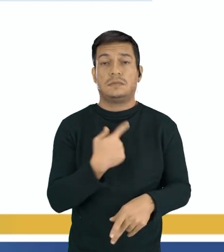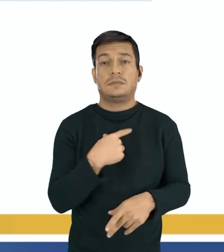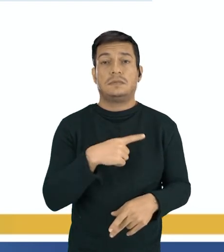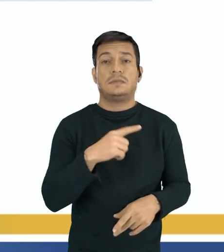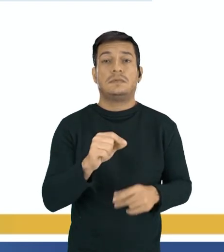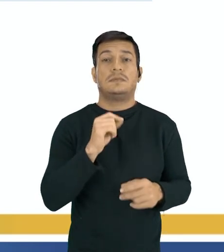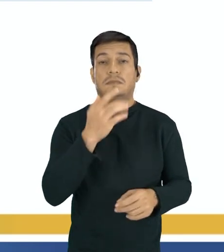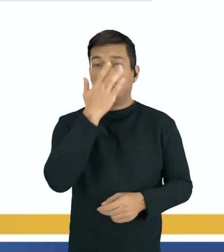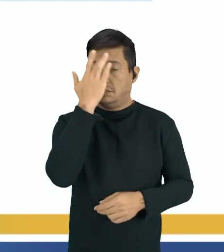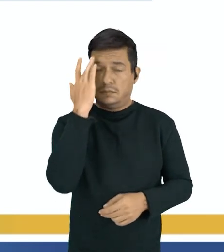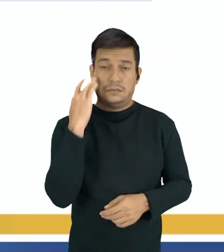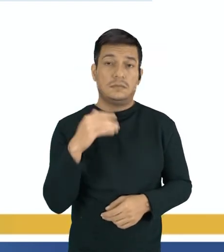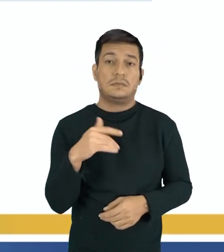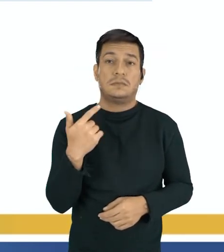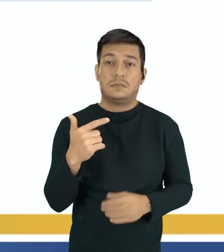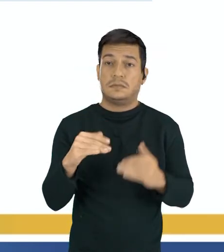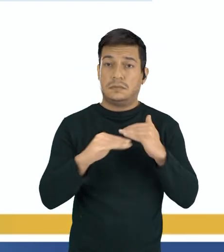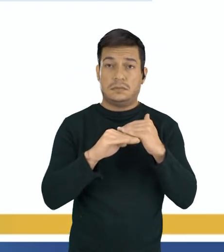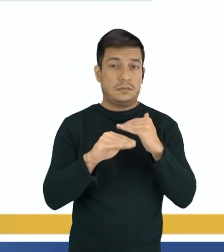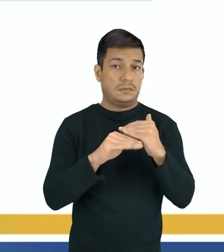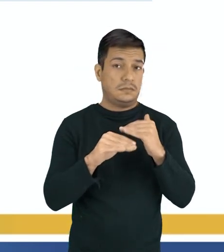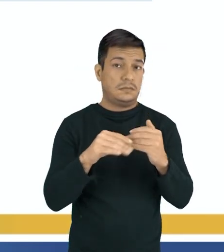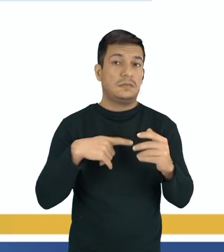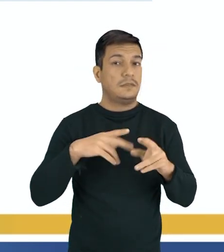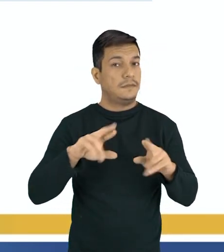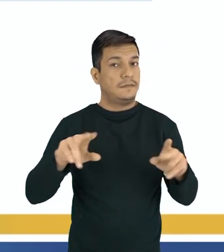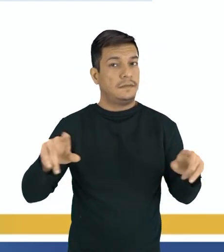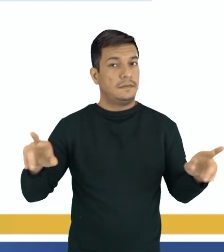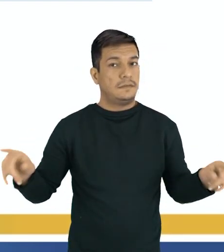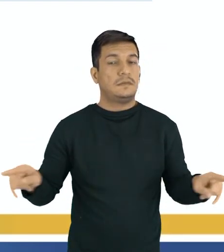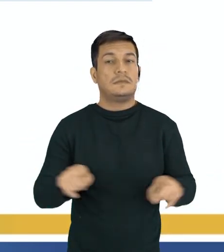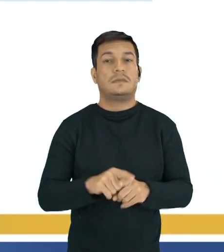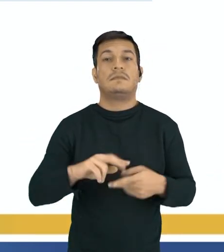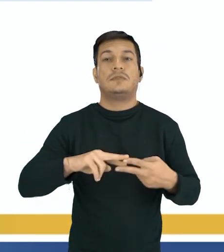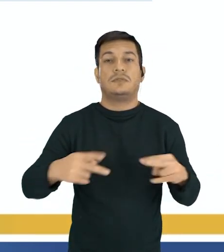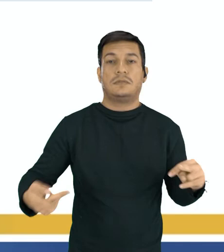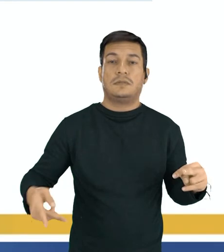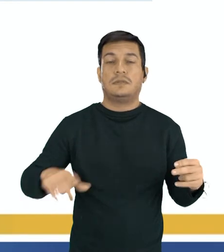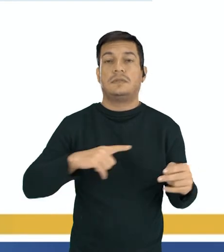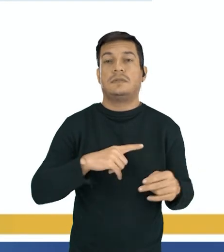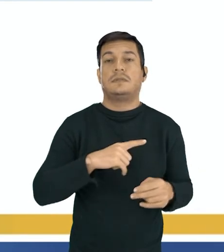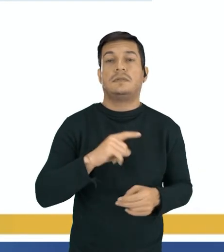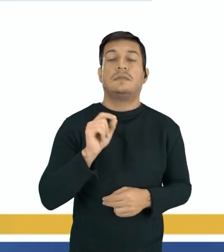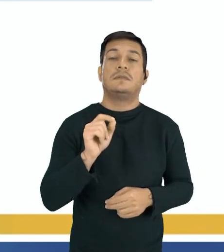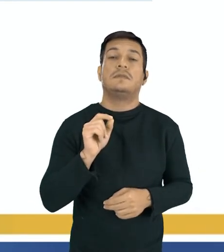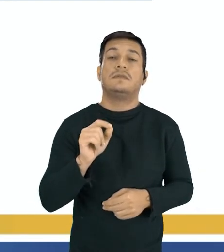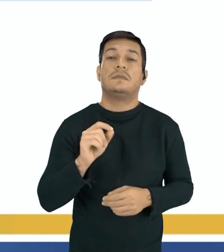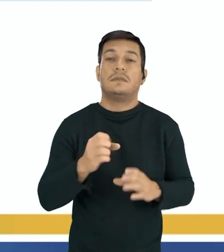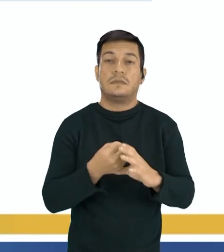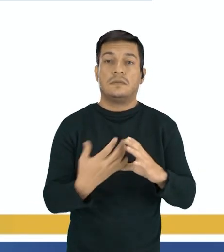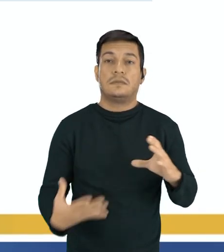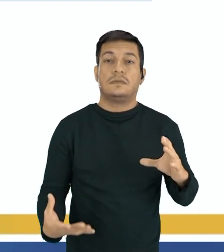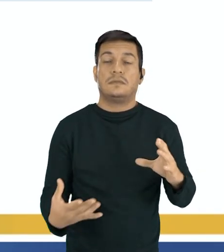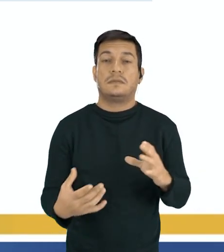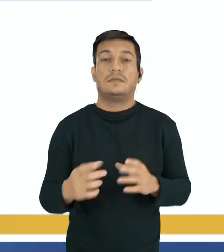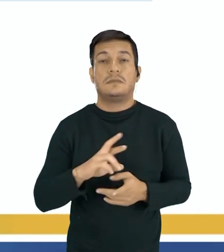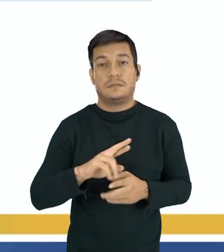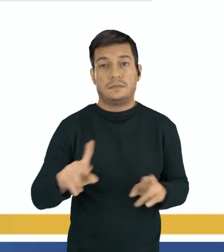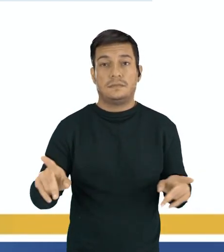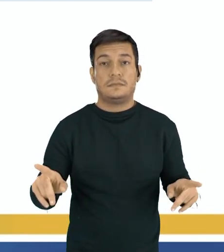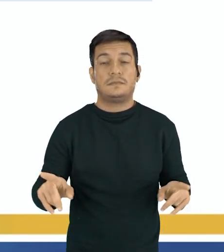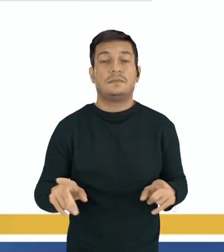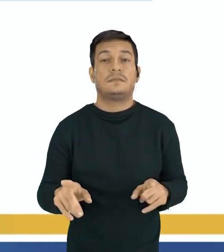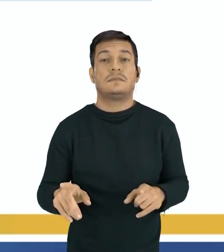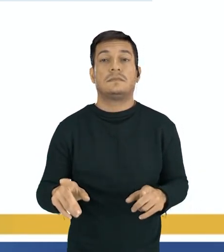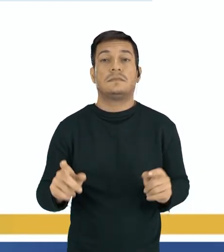temos indivíduos que não são iguais, que têm diferenças genéticas, que têm características